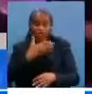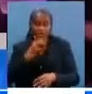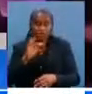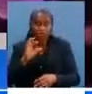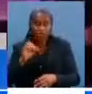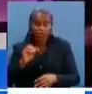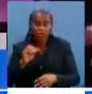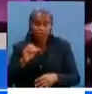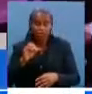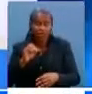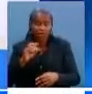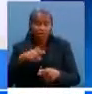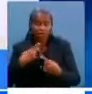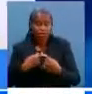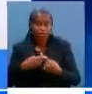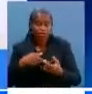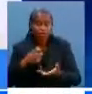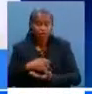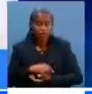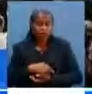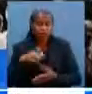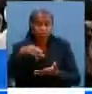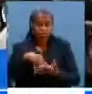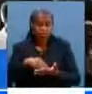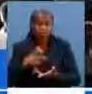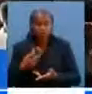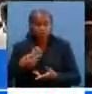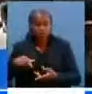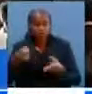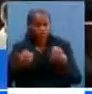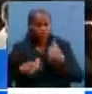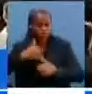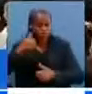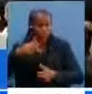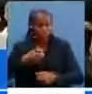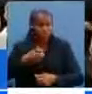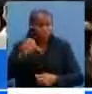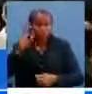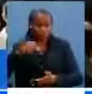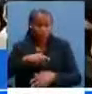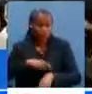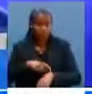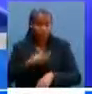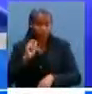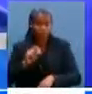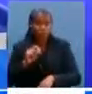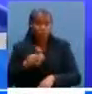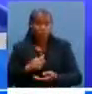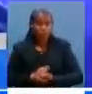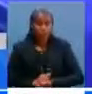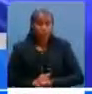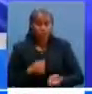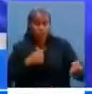do mindelo o artista carioca diana percorreu os grandes sucessos em 90 minutos de puro sábado